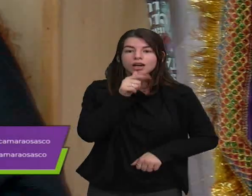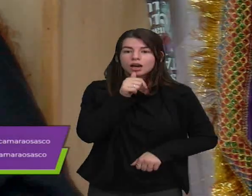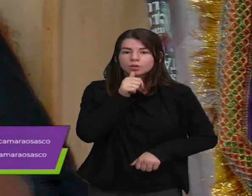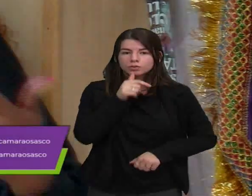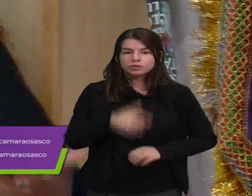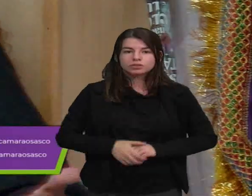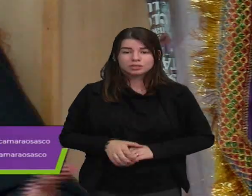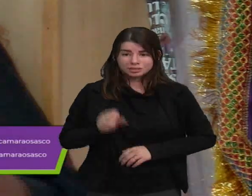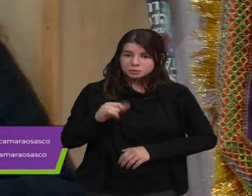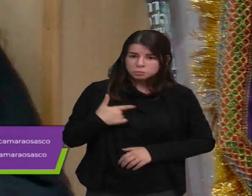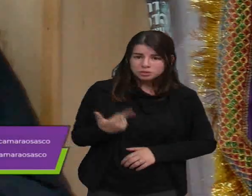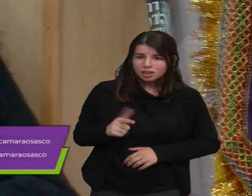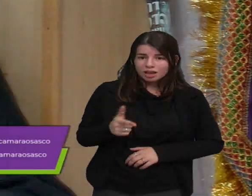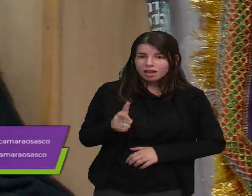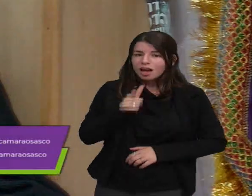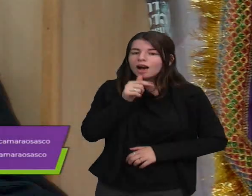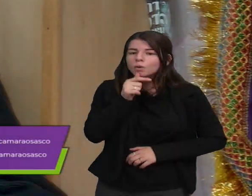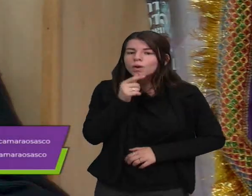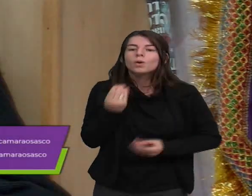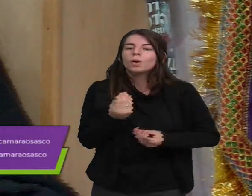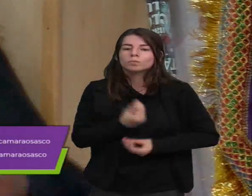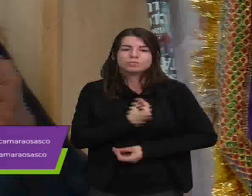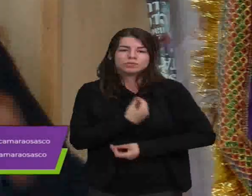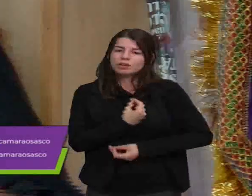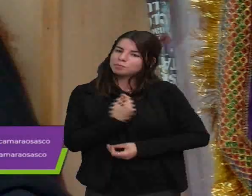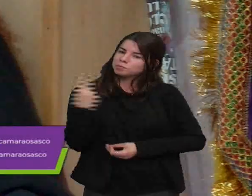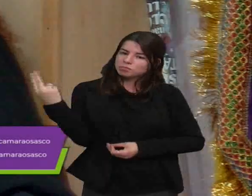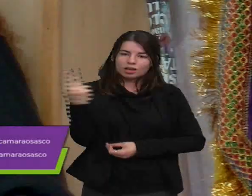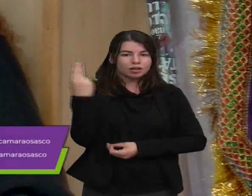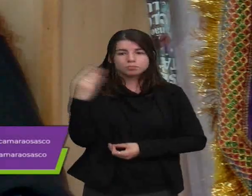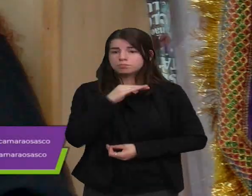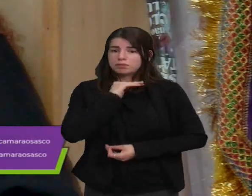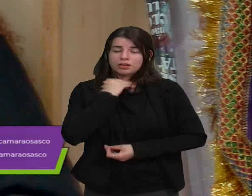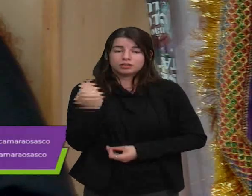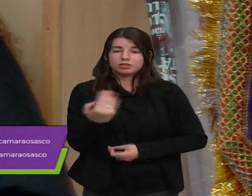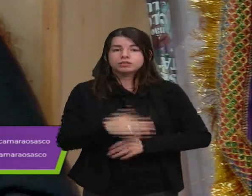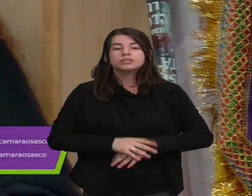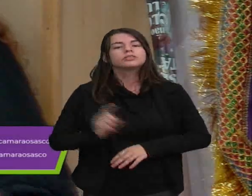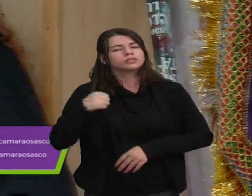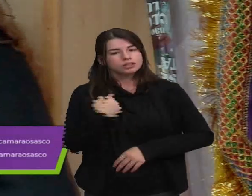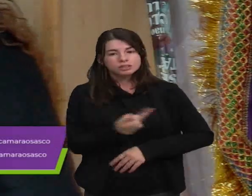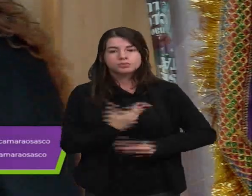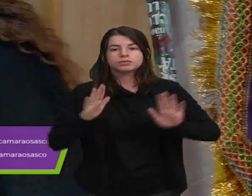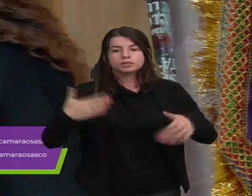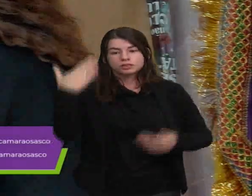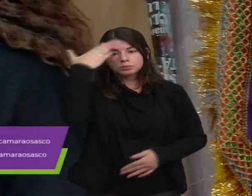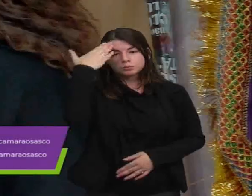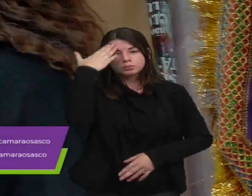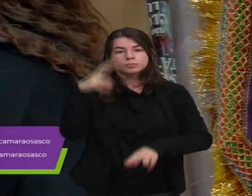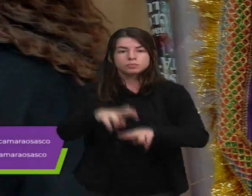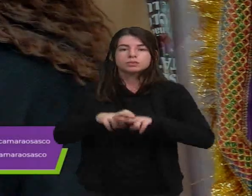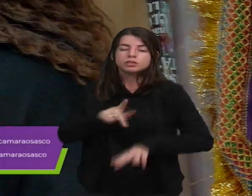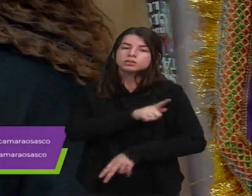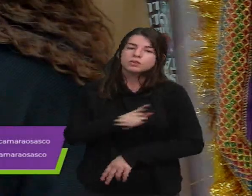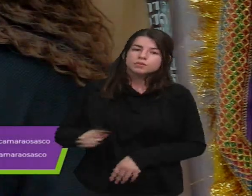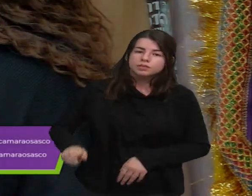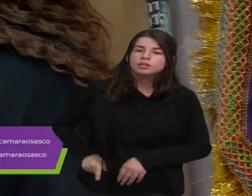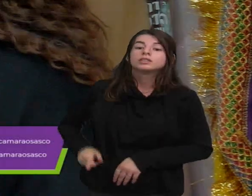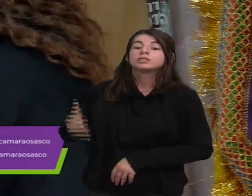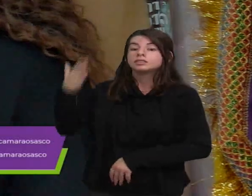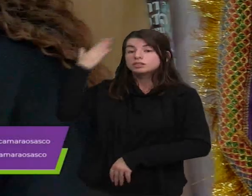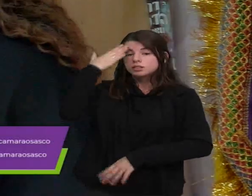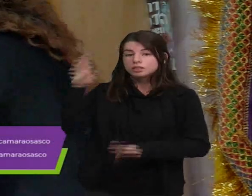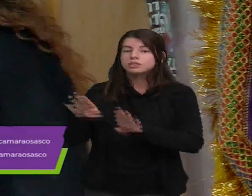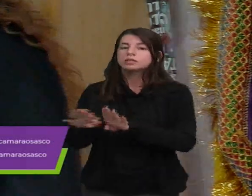corpo sem água a gente não sobrevive e como a gente já sabe disso é óbvio que o nosso governante também sabe que a